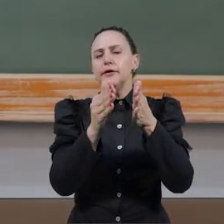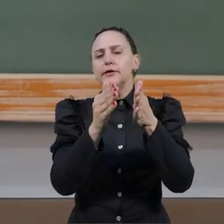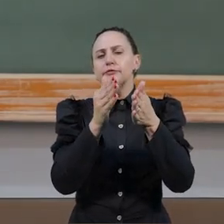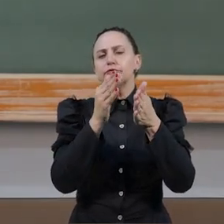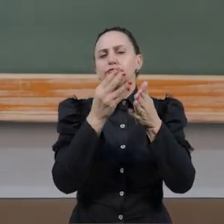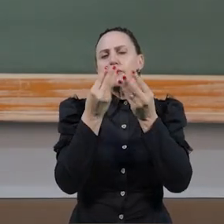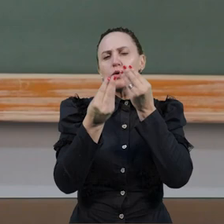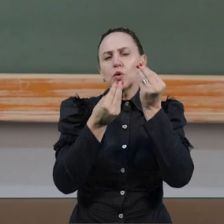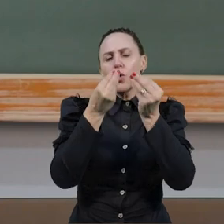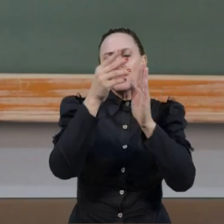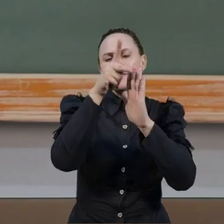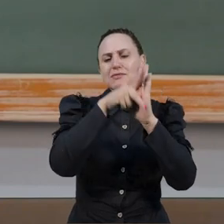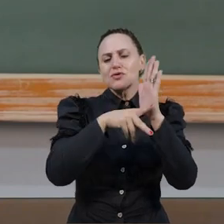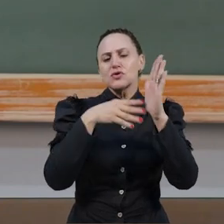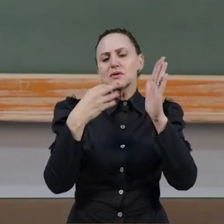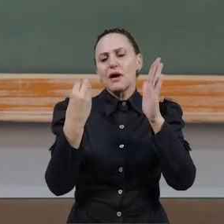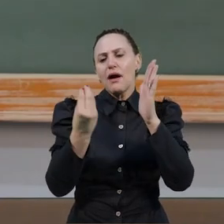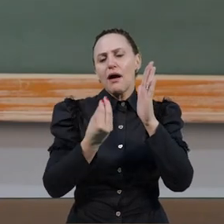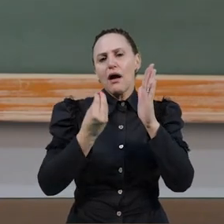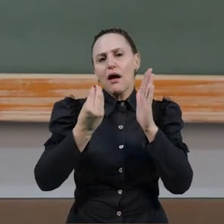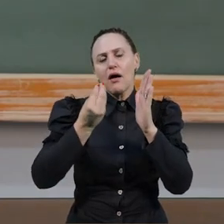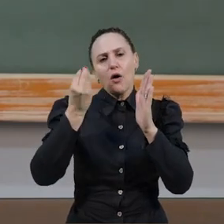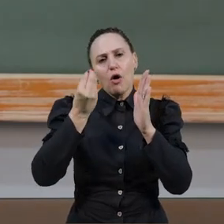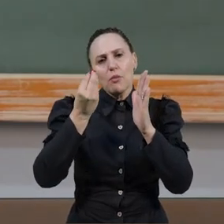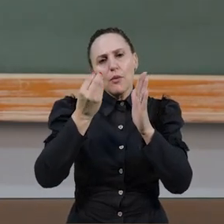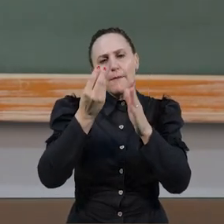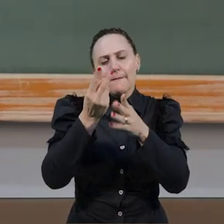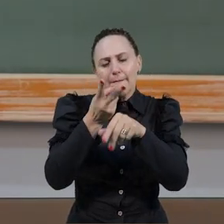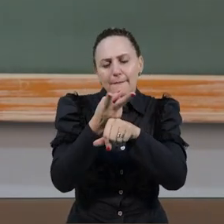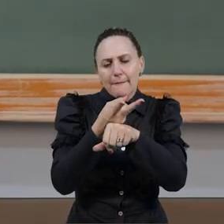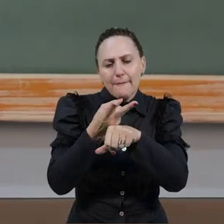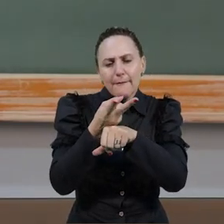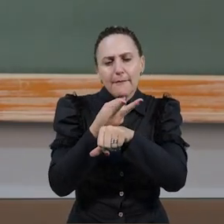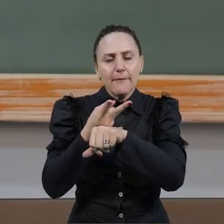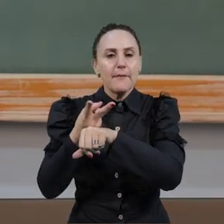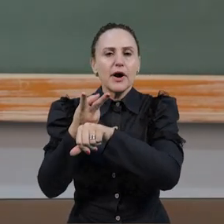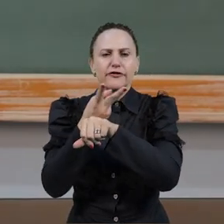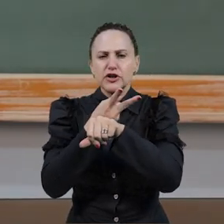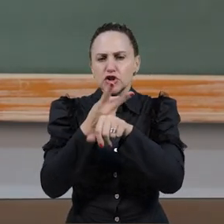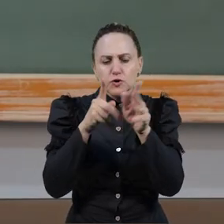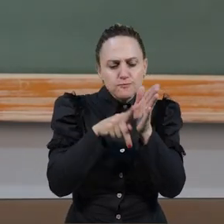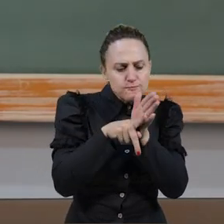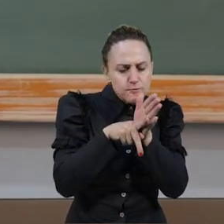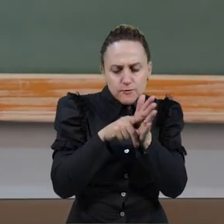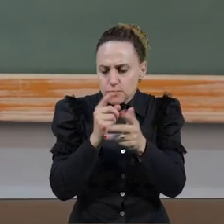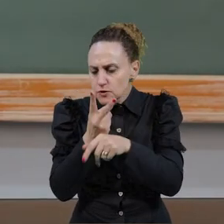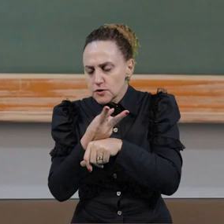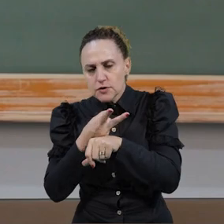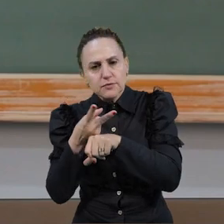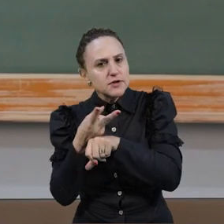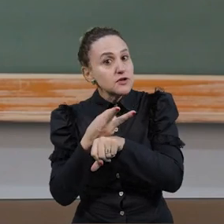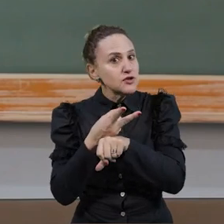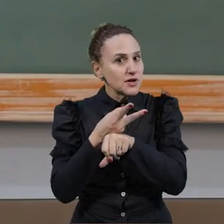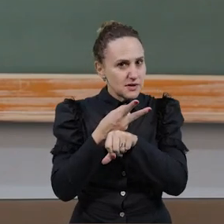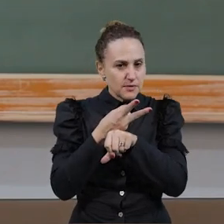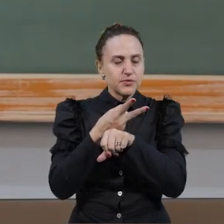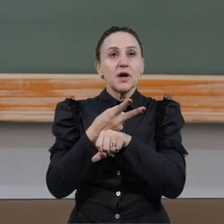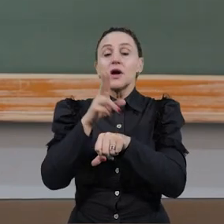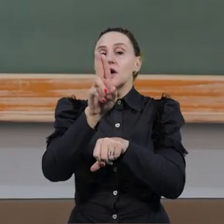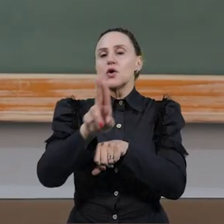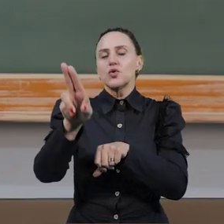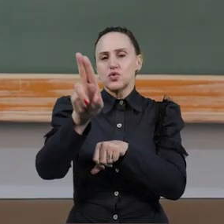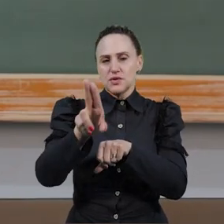de como iniciar uma investigação. Né, utilizei a plataforma digital da